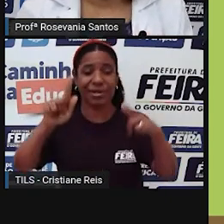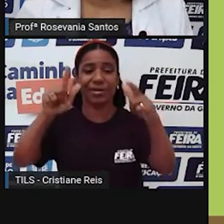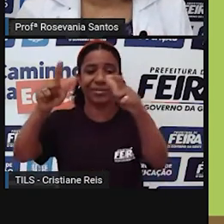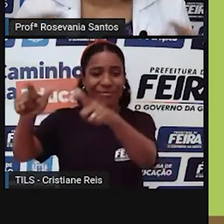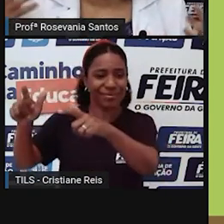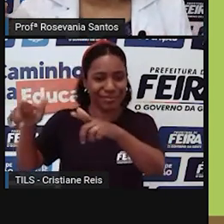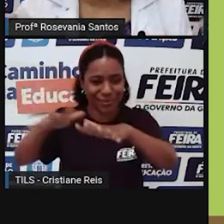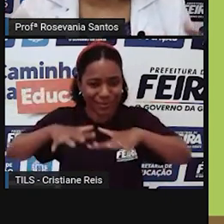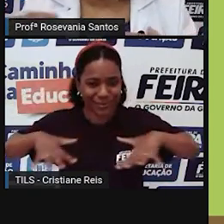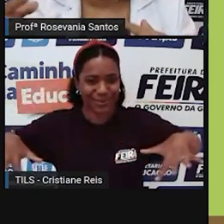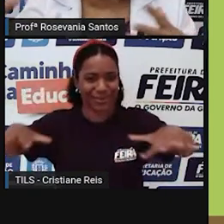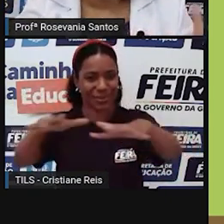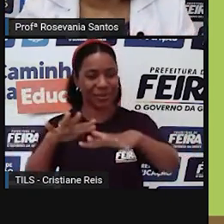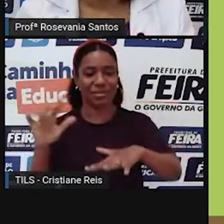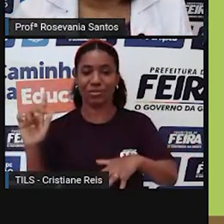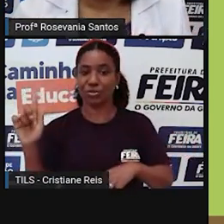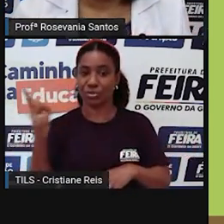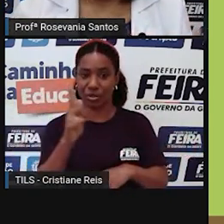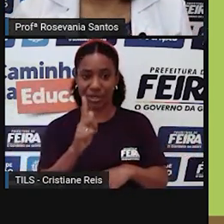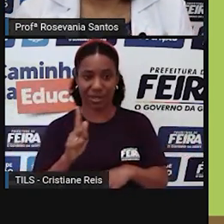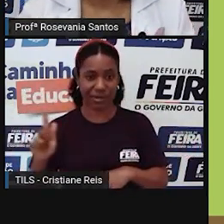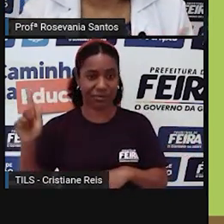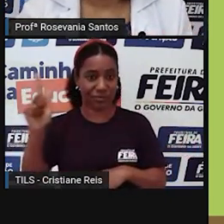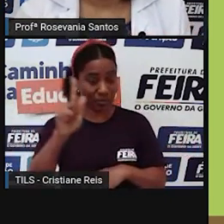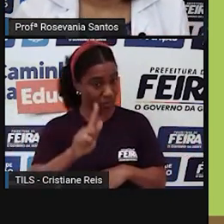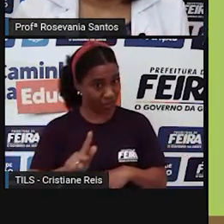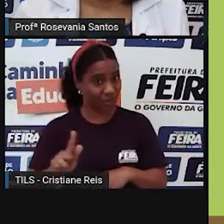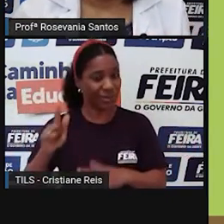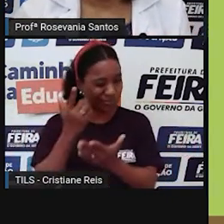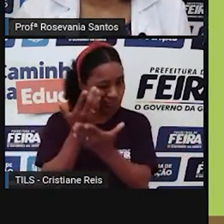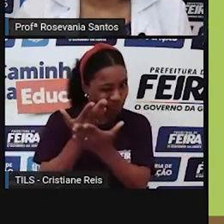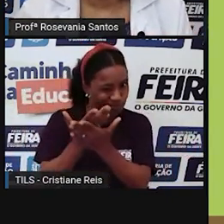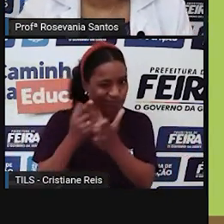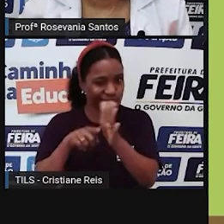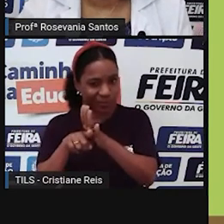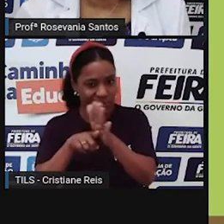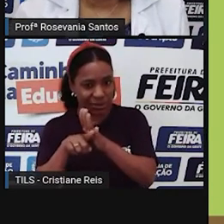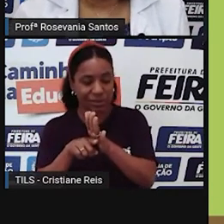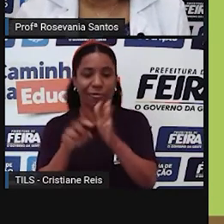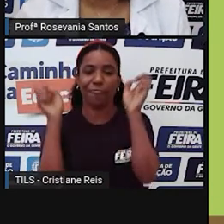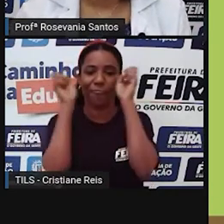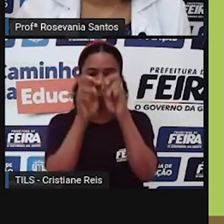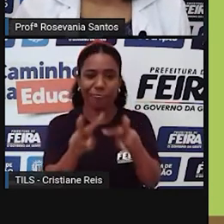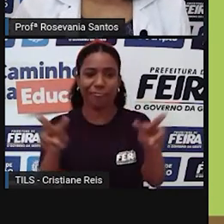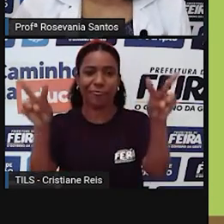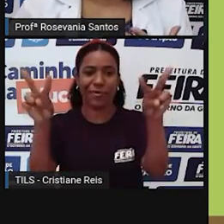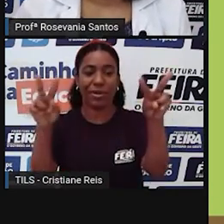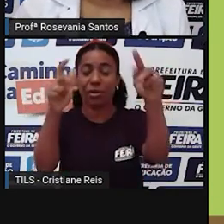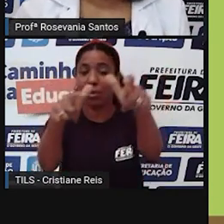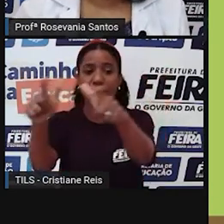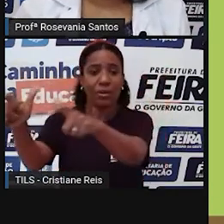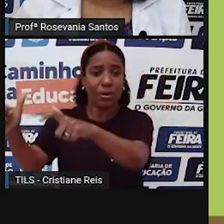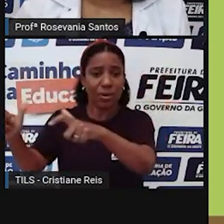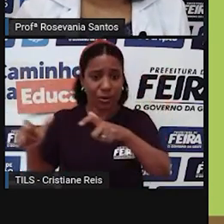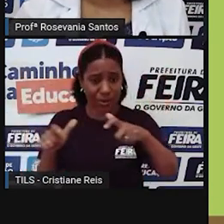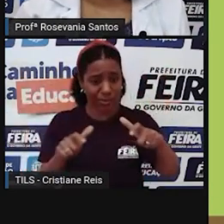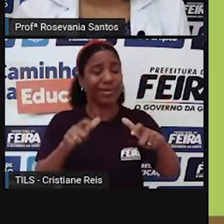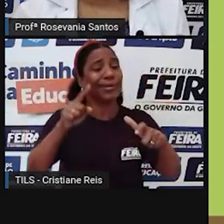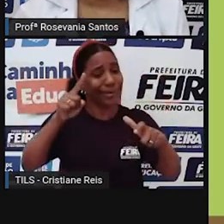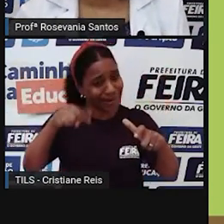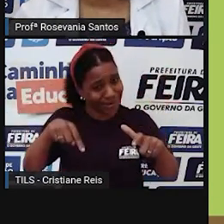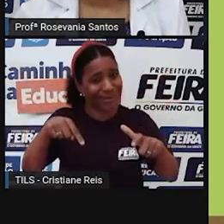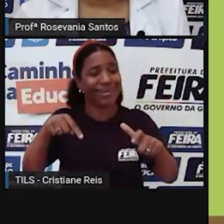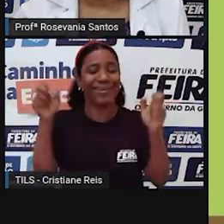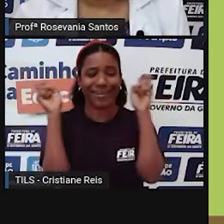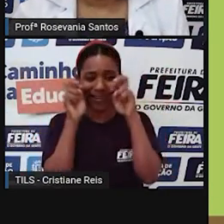espaço geográfico, ele é composto de diversas paisagens, de diversos lugares, e que esses lugares,